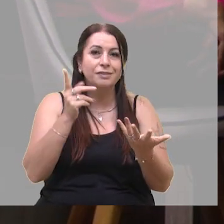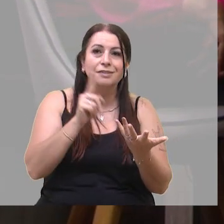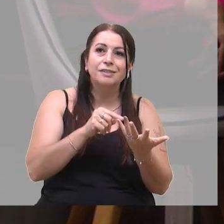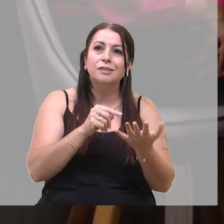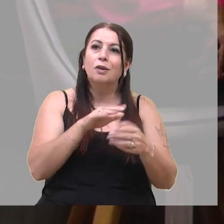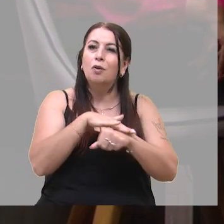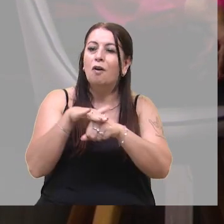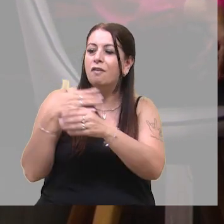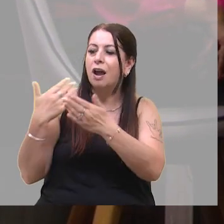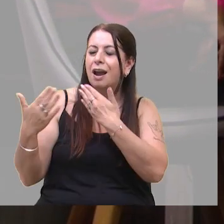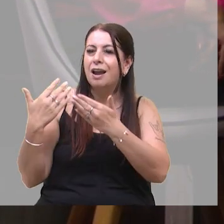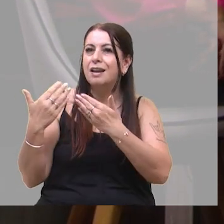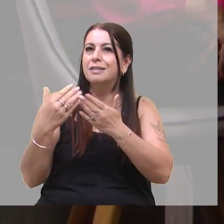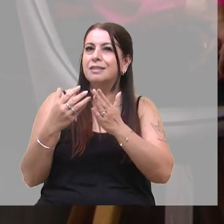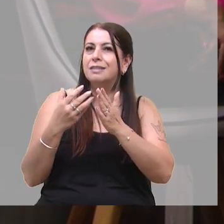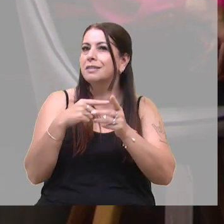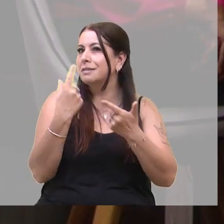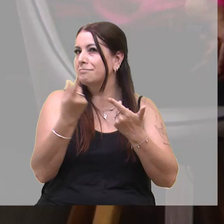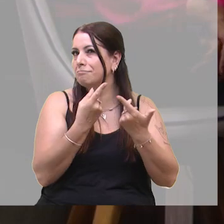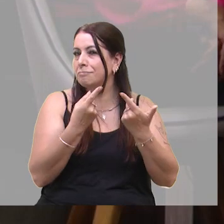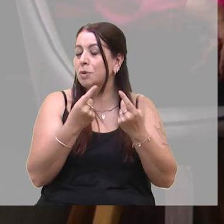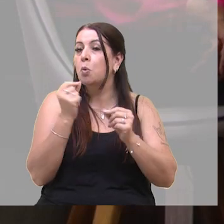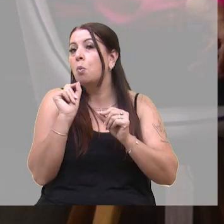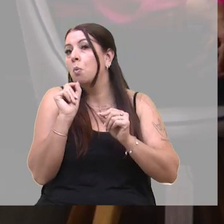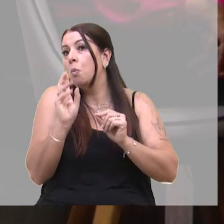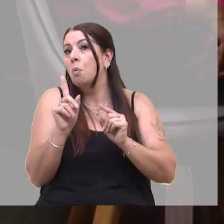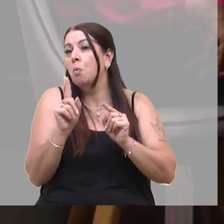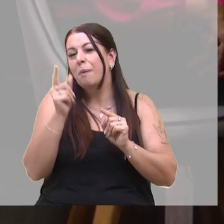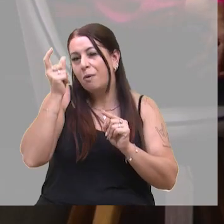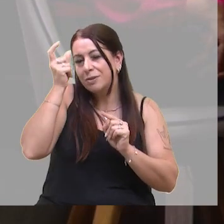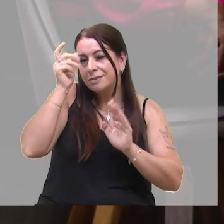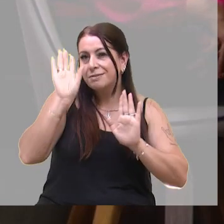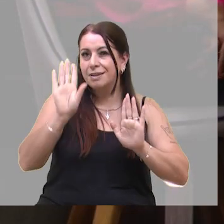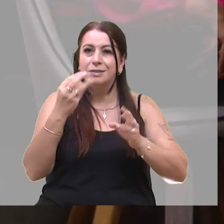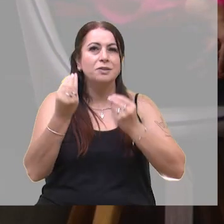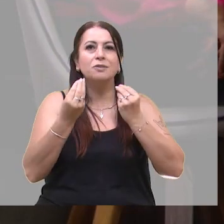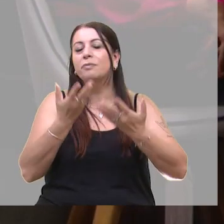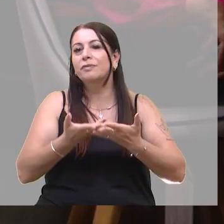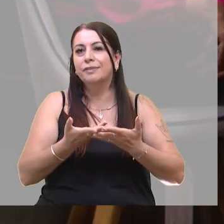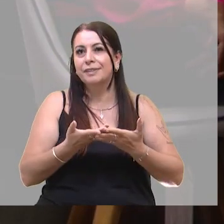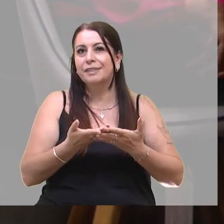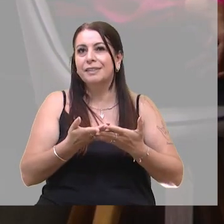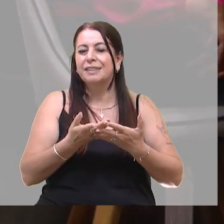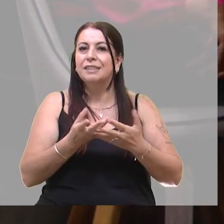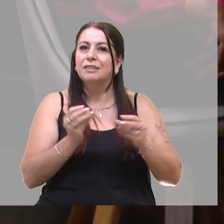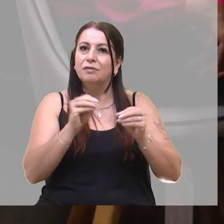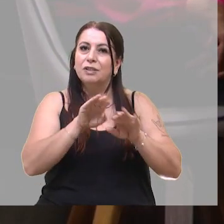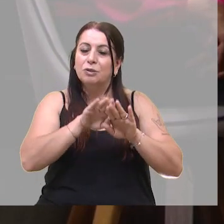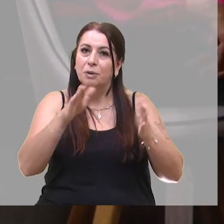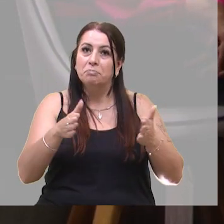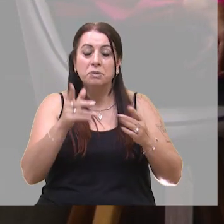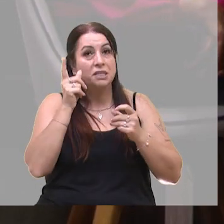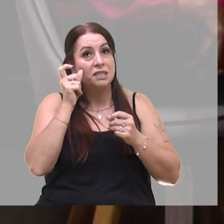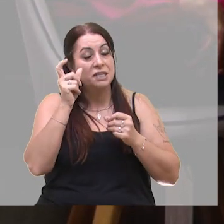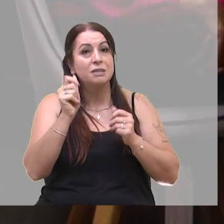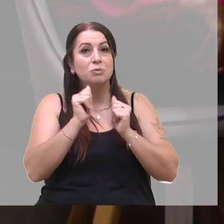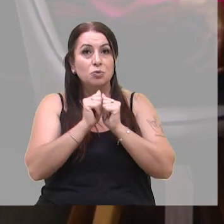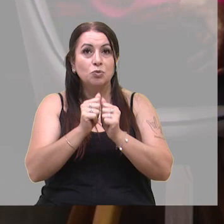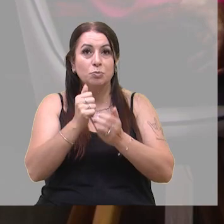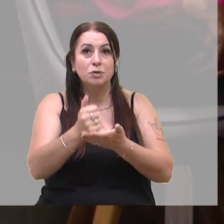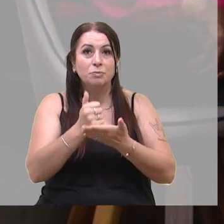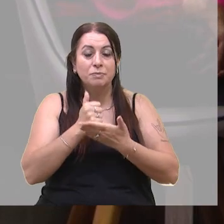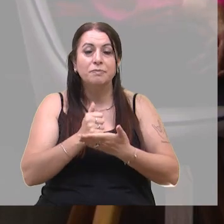de conversa entre os partidos ou acabou tendo uma coincidência? Enfim, como é que foi? Mas a senhora monta uma mesa interessante para lhe dar